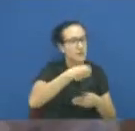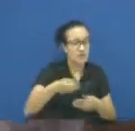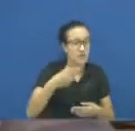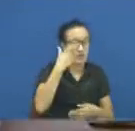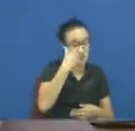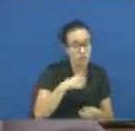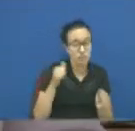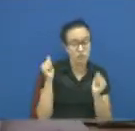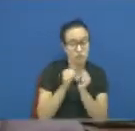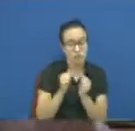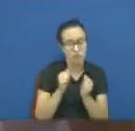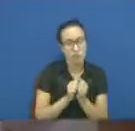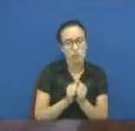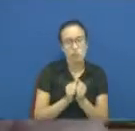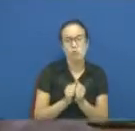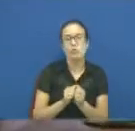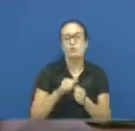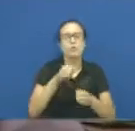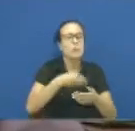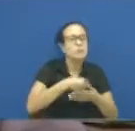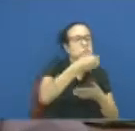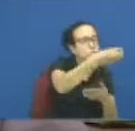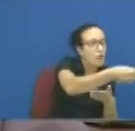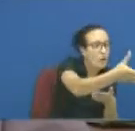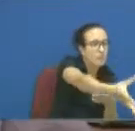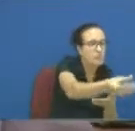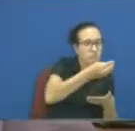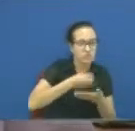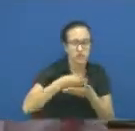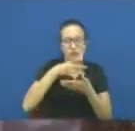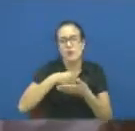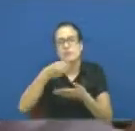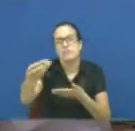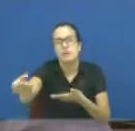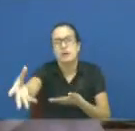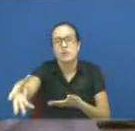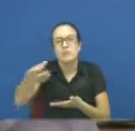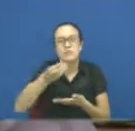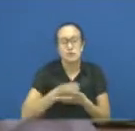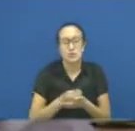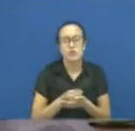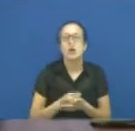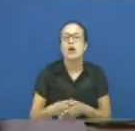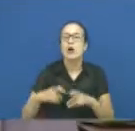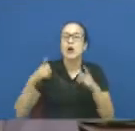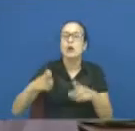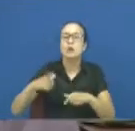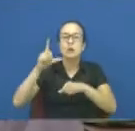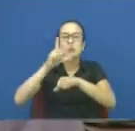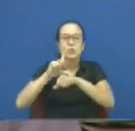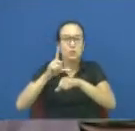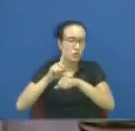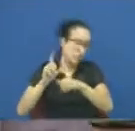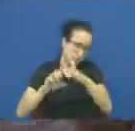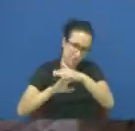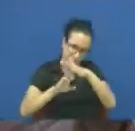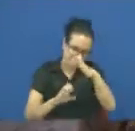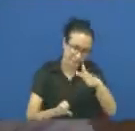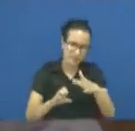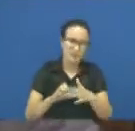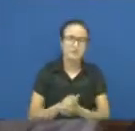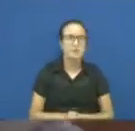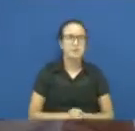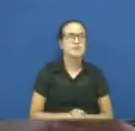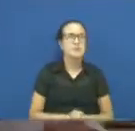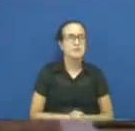e buscar nota fiscal lá então, estacionamento, como era conhecido naquela época. E aquela época